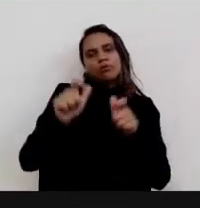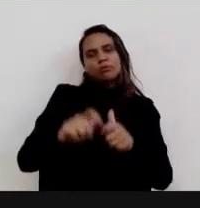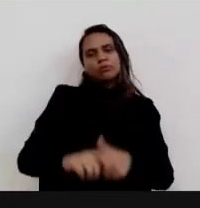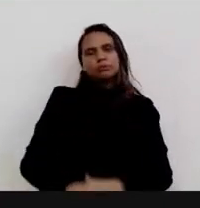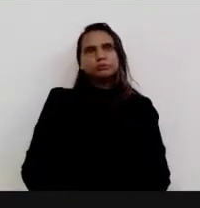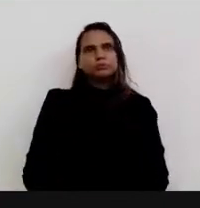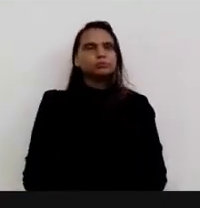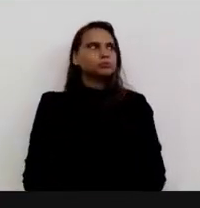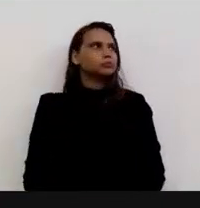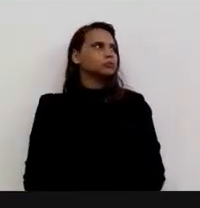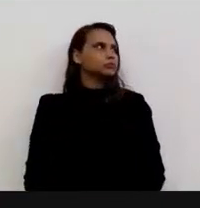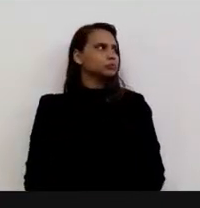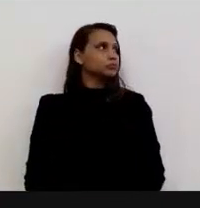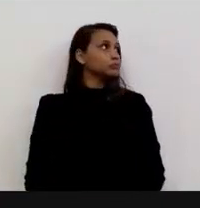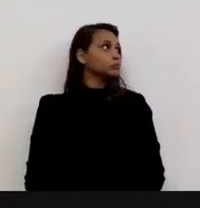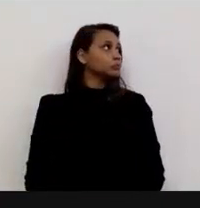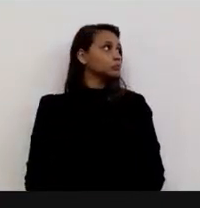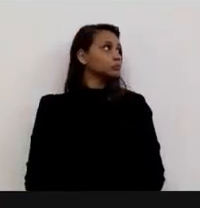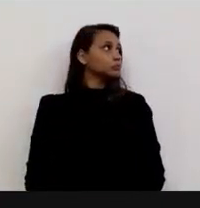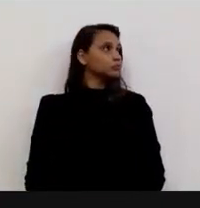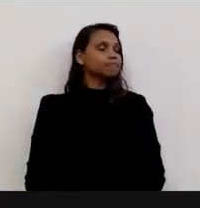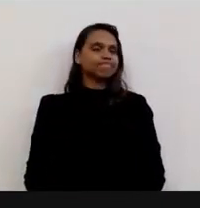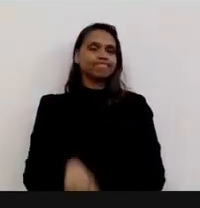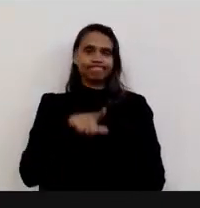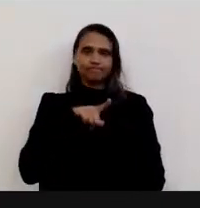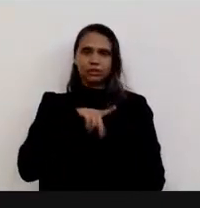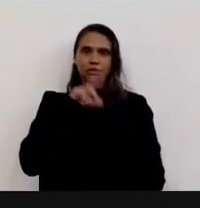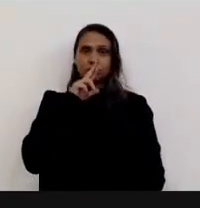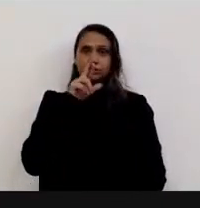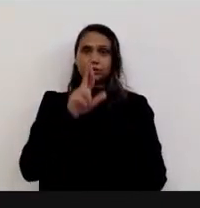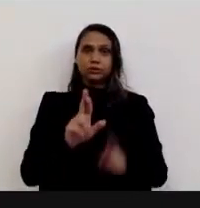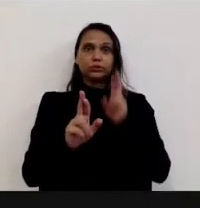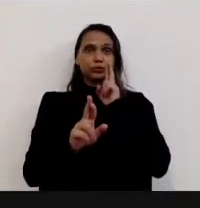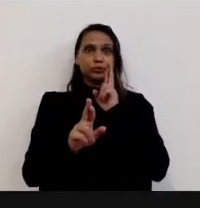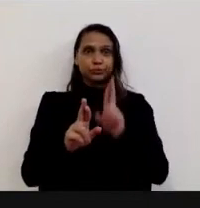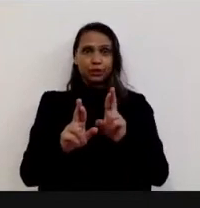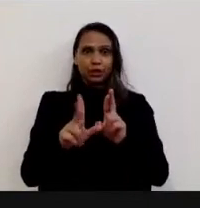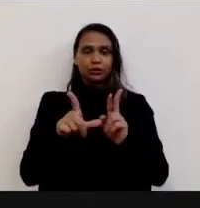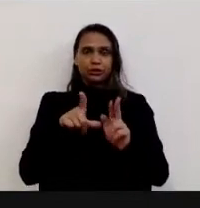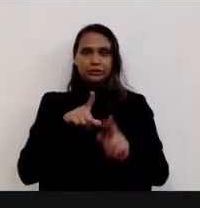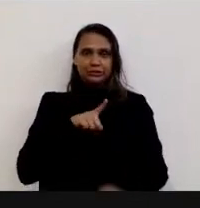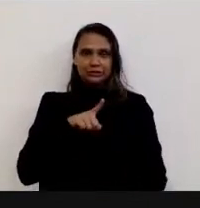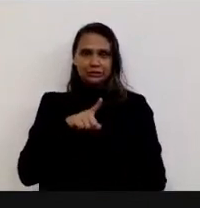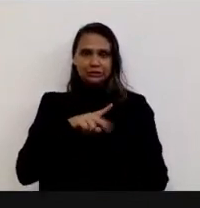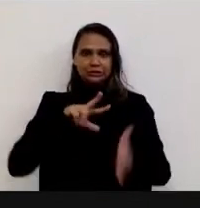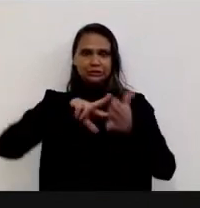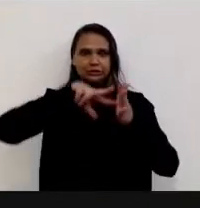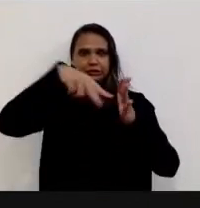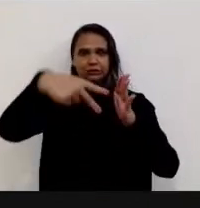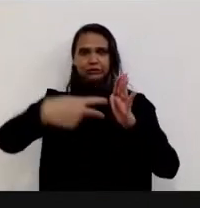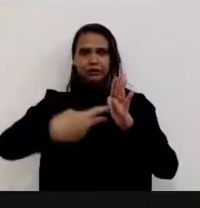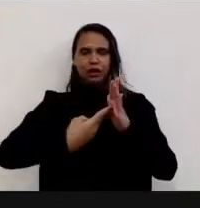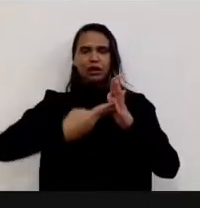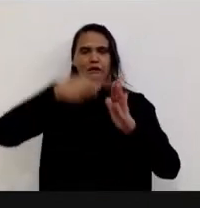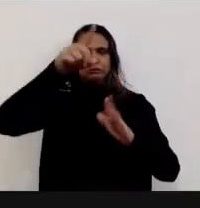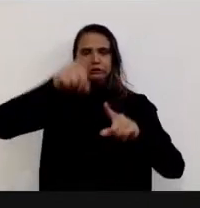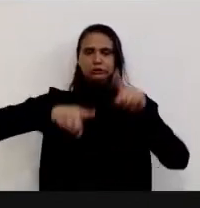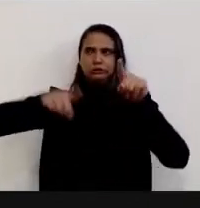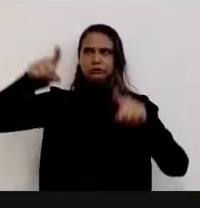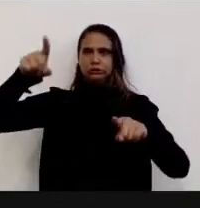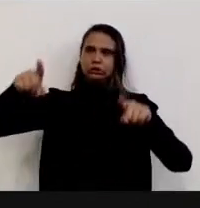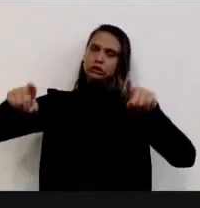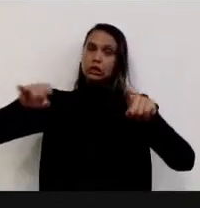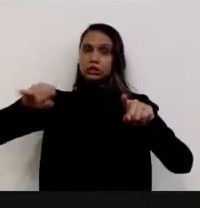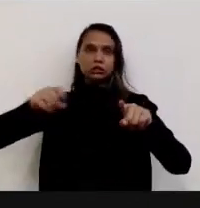Voltei. E aí são os resultados aí nas variáveis que têm significância estatística, as que não